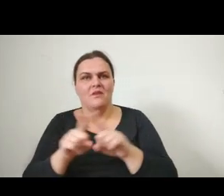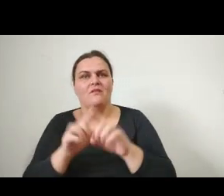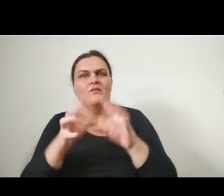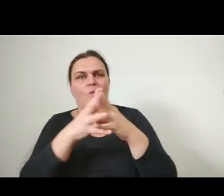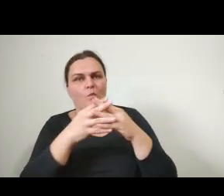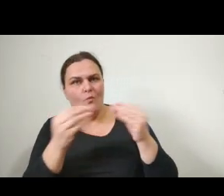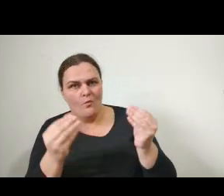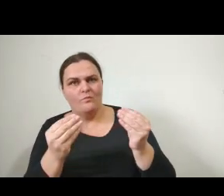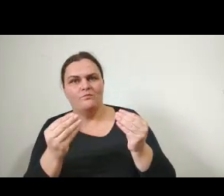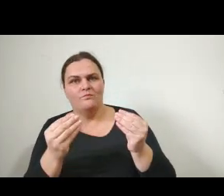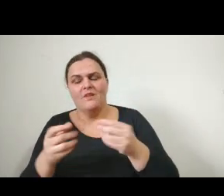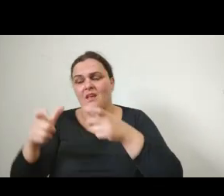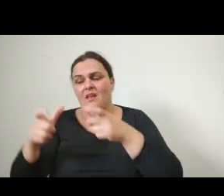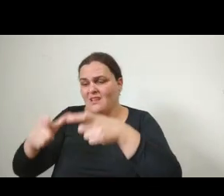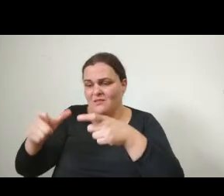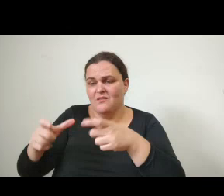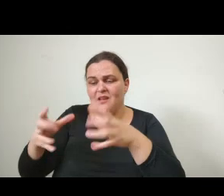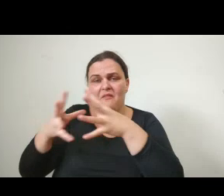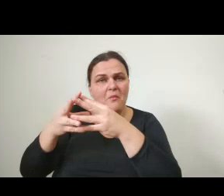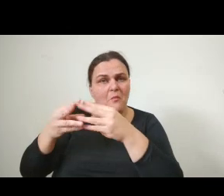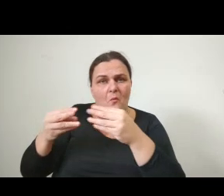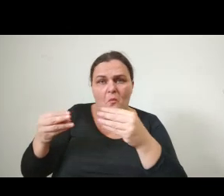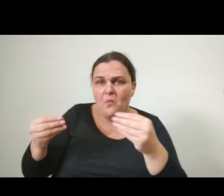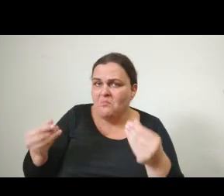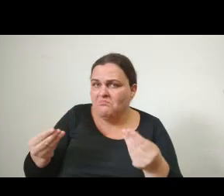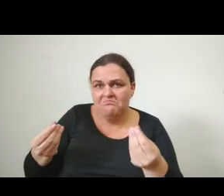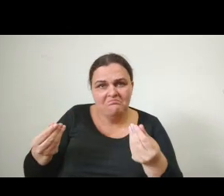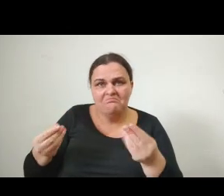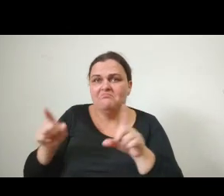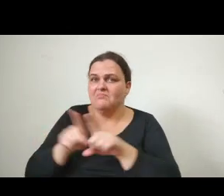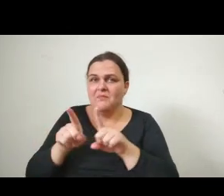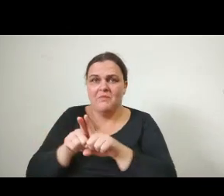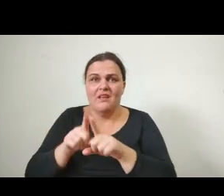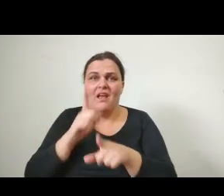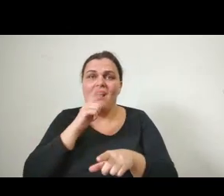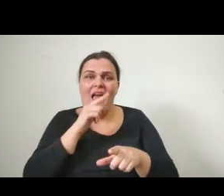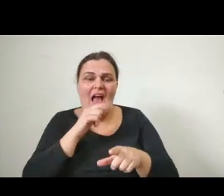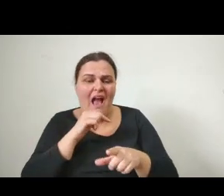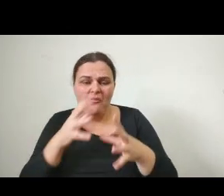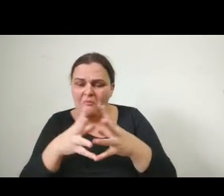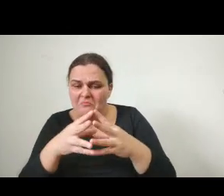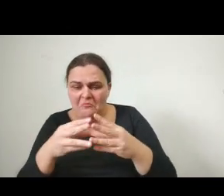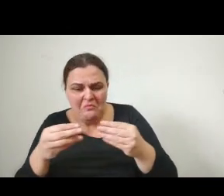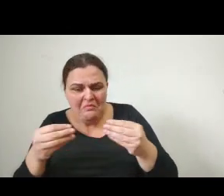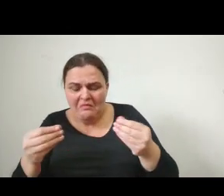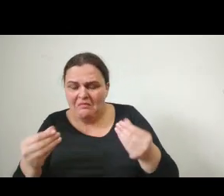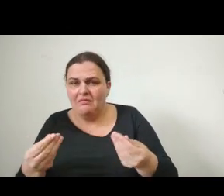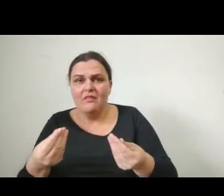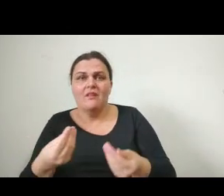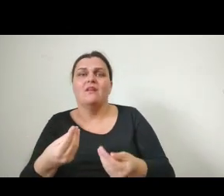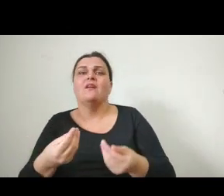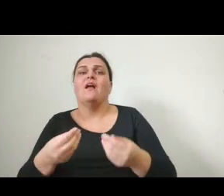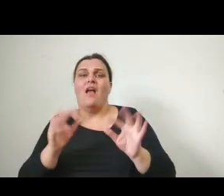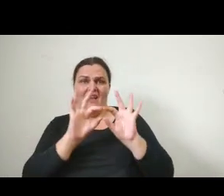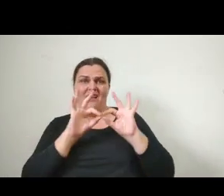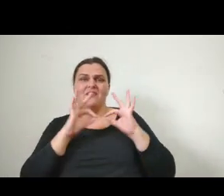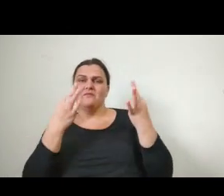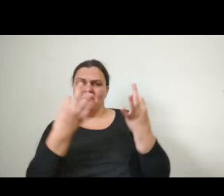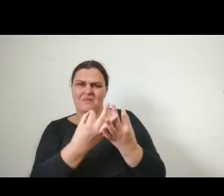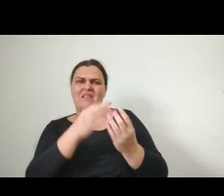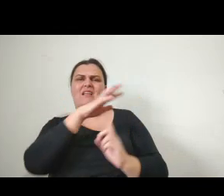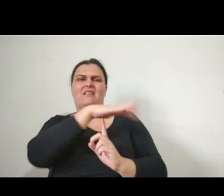perda de habitat, consequentemente, né, redução do tamanho de populações de espécies de plantas, animais,